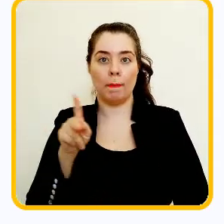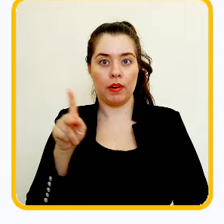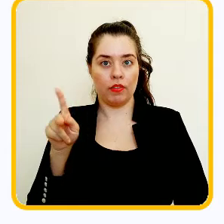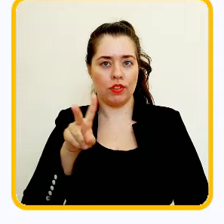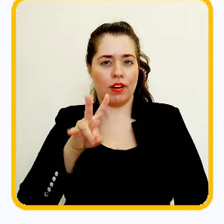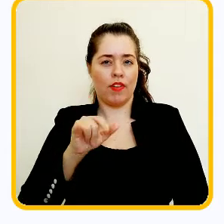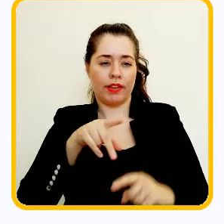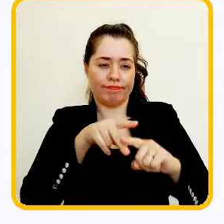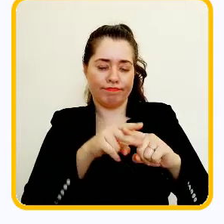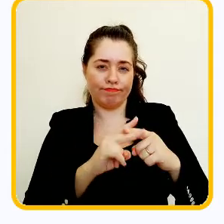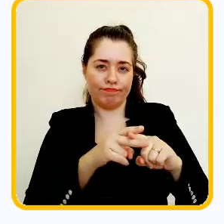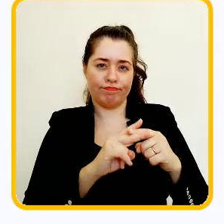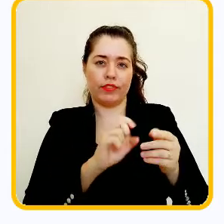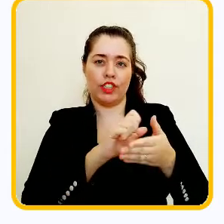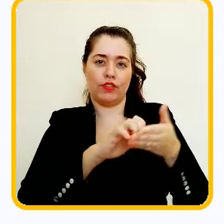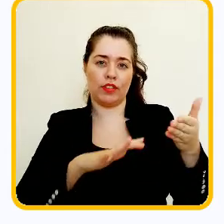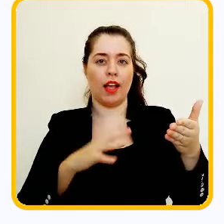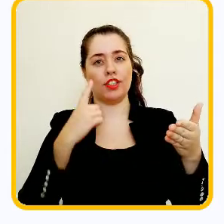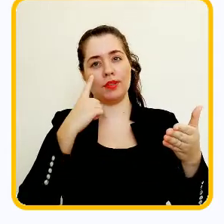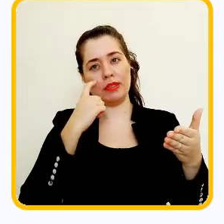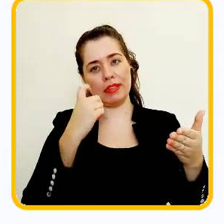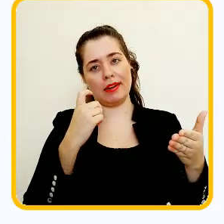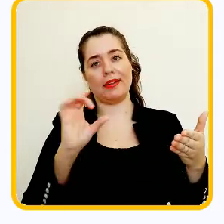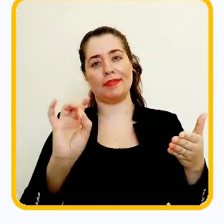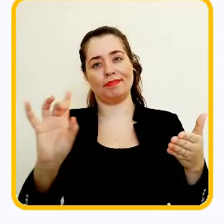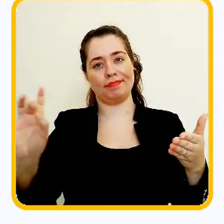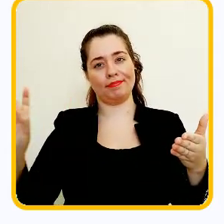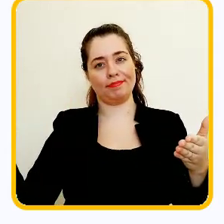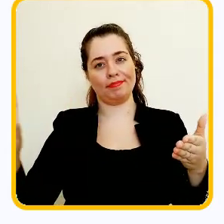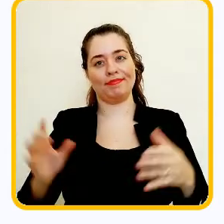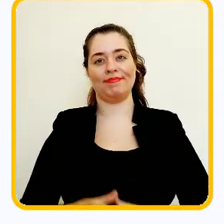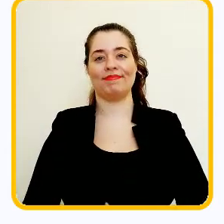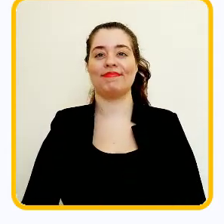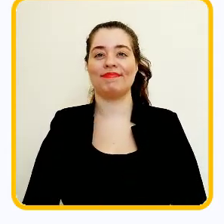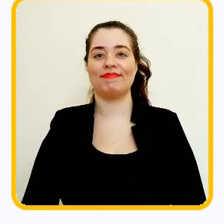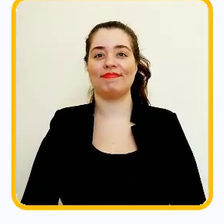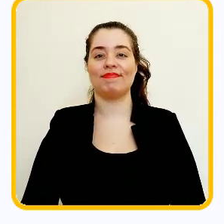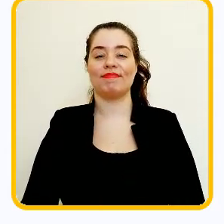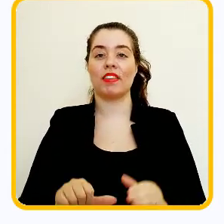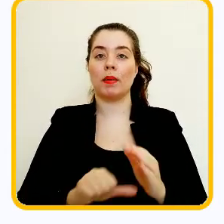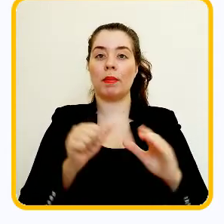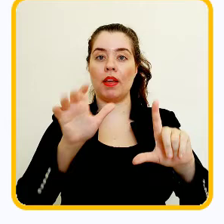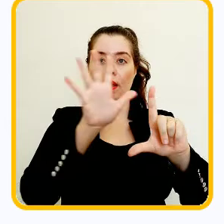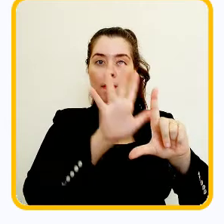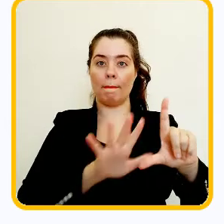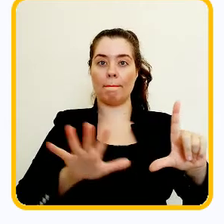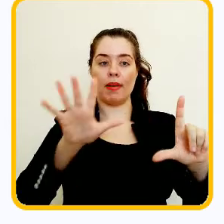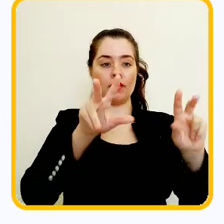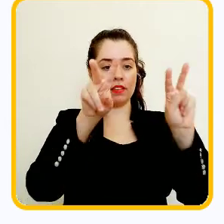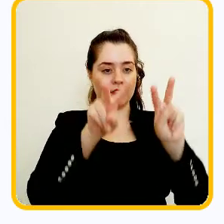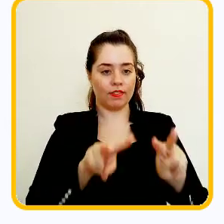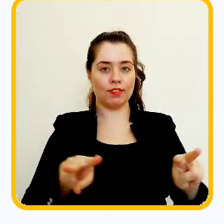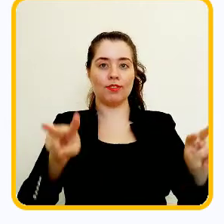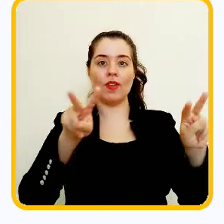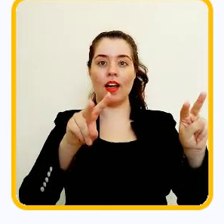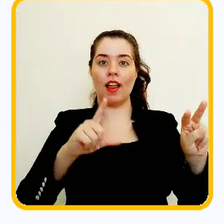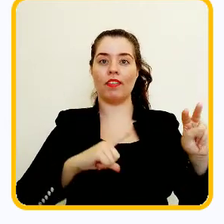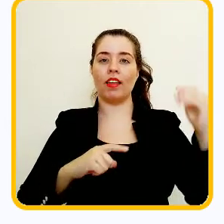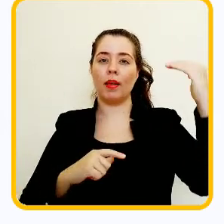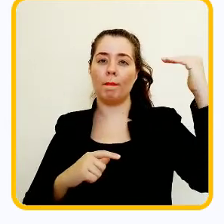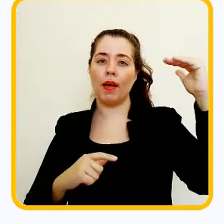todo tipo. Cada professor irá configurar sua atividade a partir dos interesses que tem. A primeira